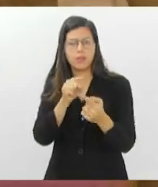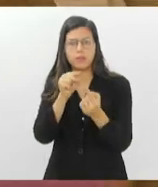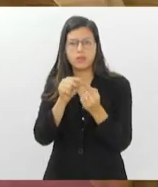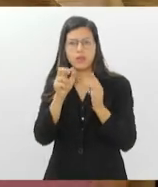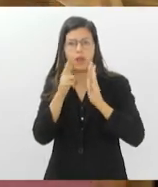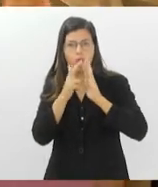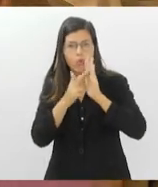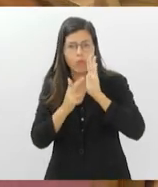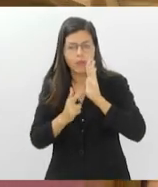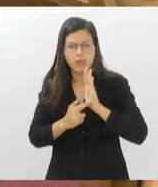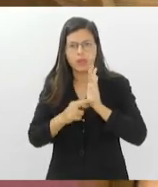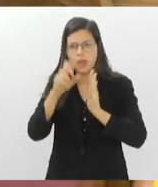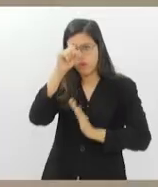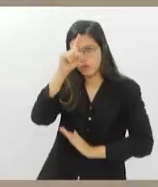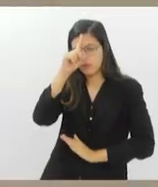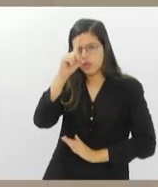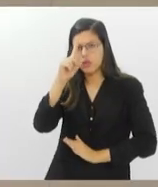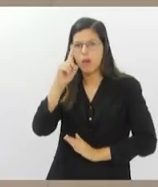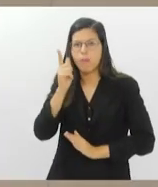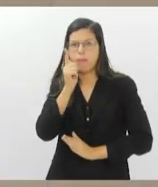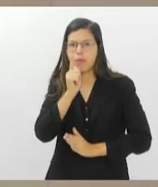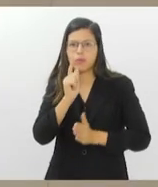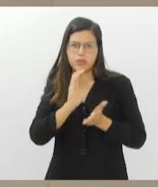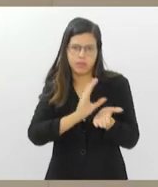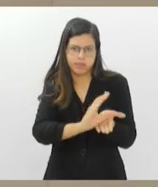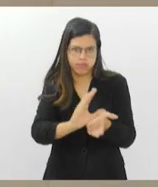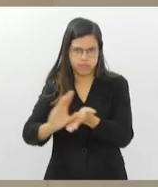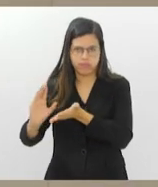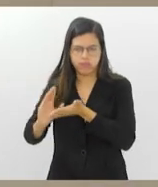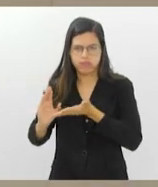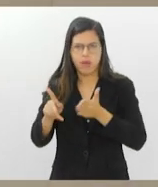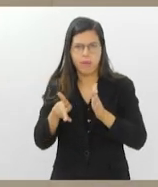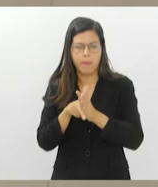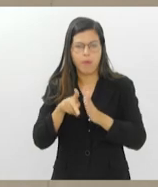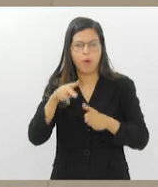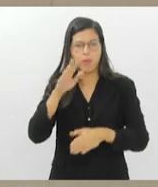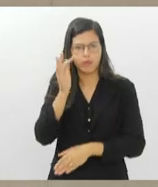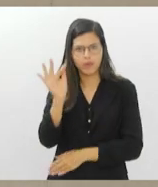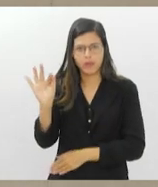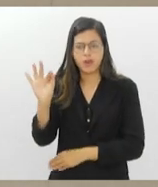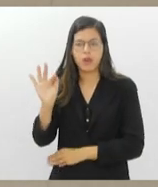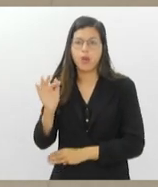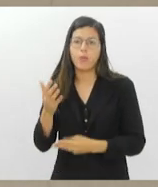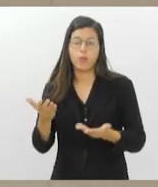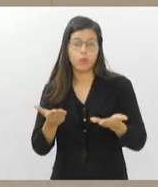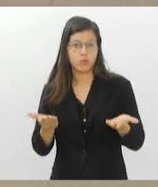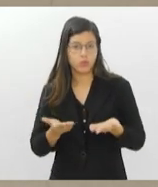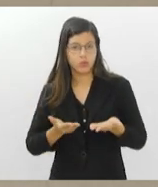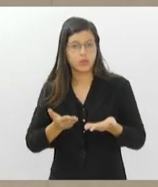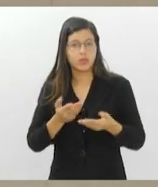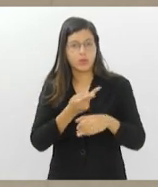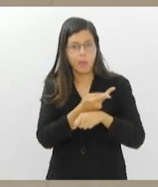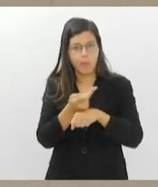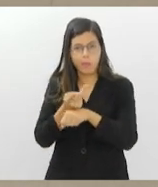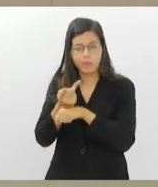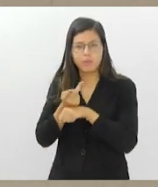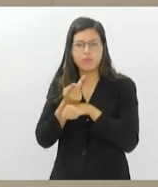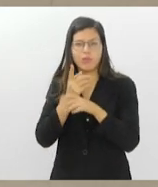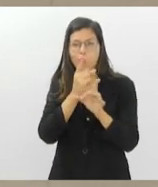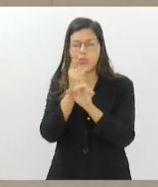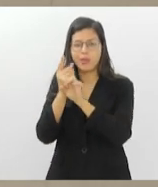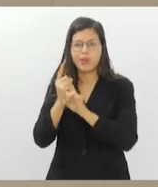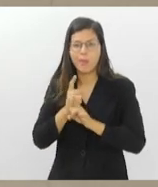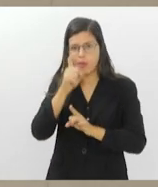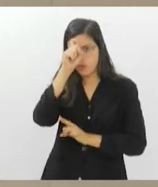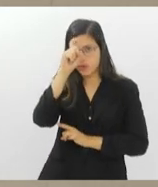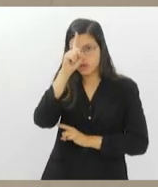para receberem auxílio da União. Hoje nós buscamos também clínicas que têm tido essa dificuldade devido à burocracia, à